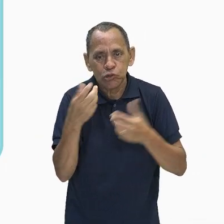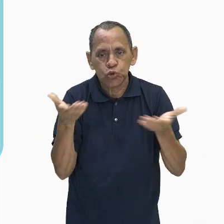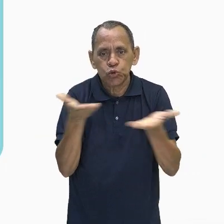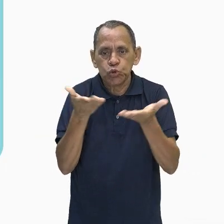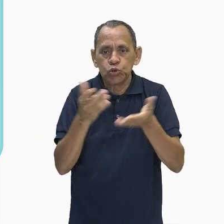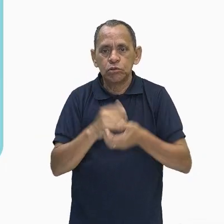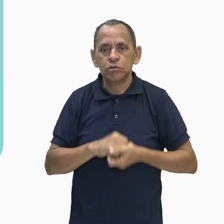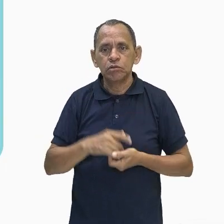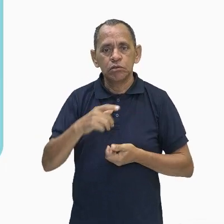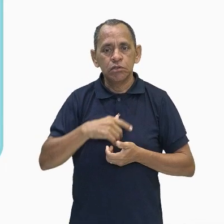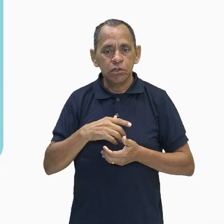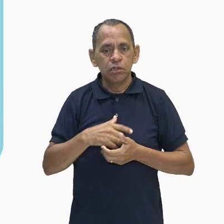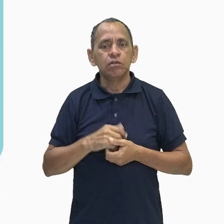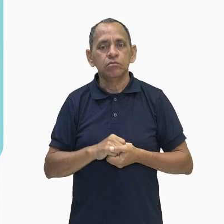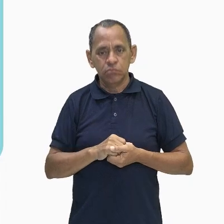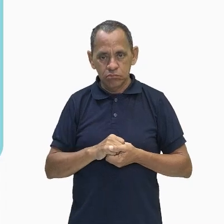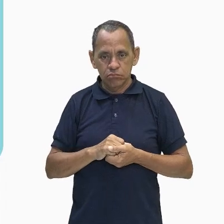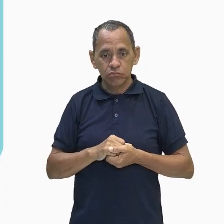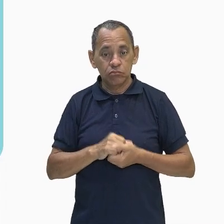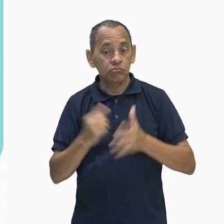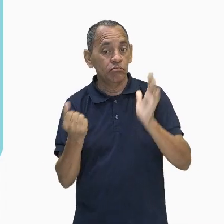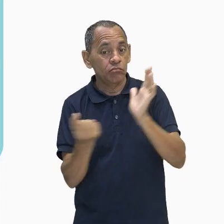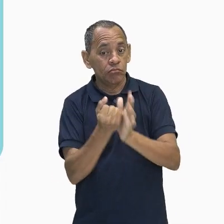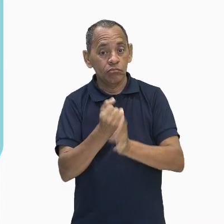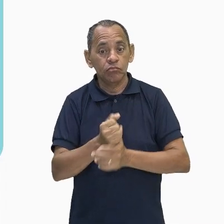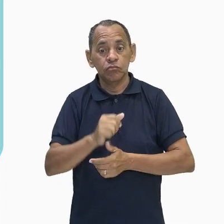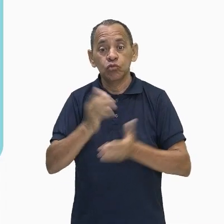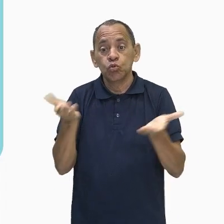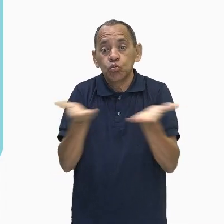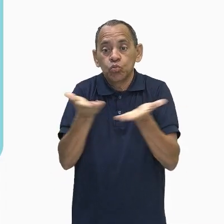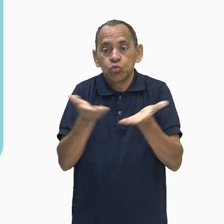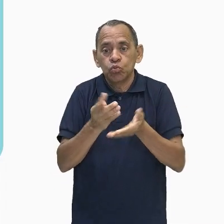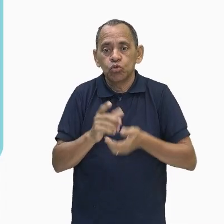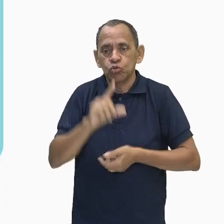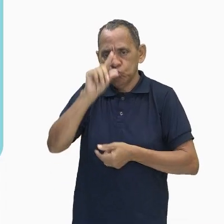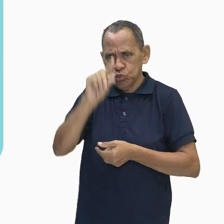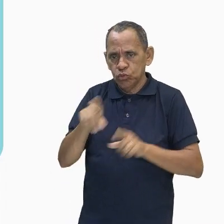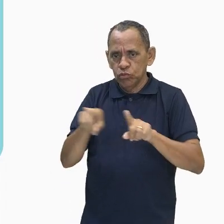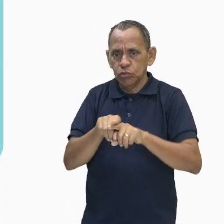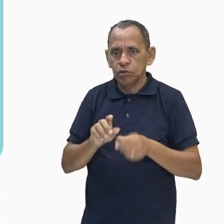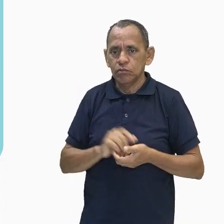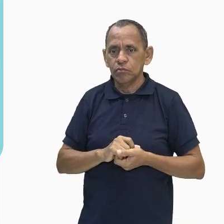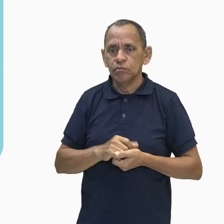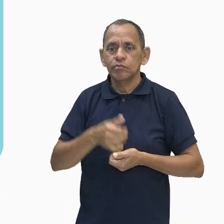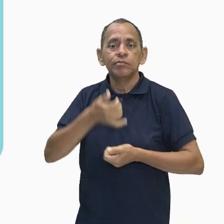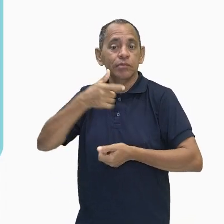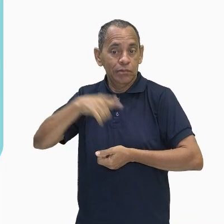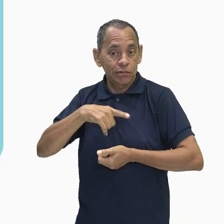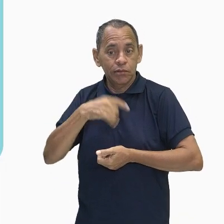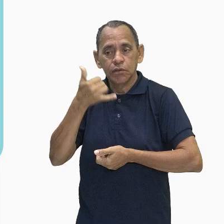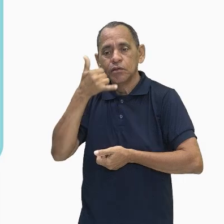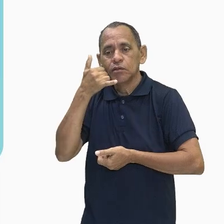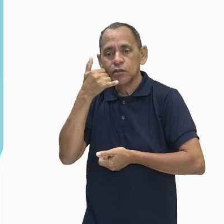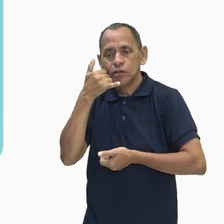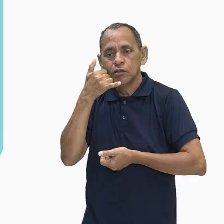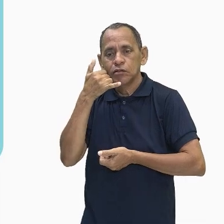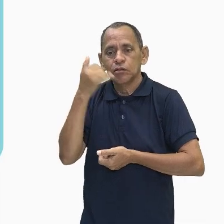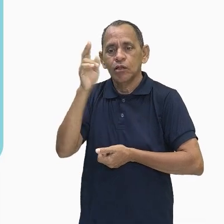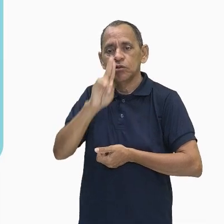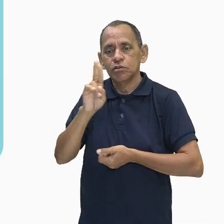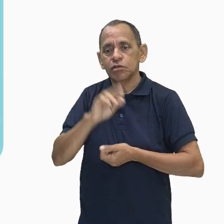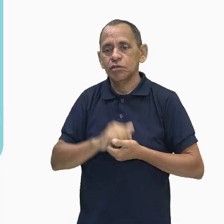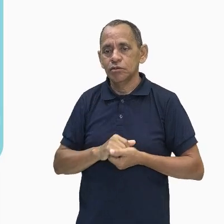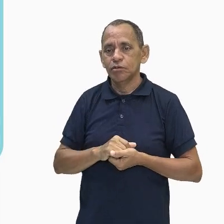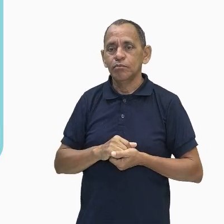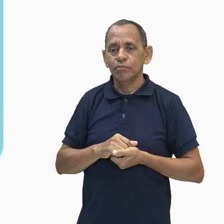marcador temporal hoje aí, mas lembra que eles são mínimos. Ele está com o seu aparelho de celular na mão, então notem o tédio. E